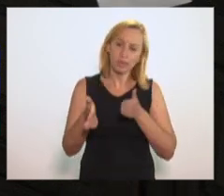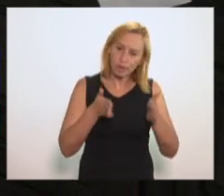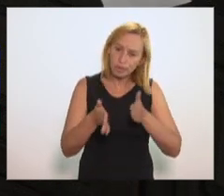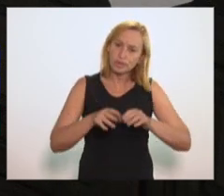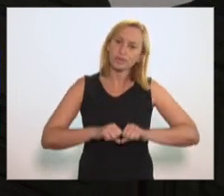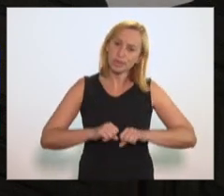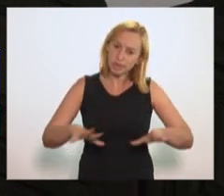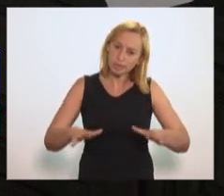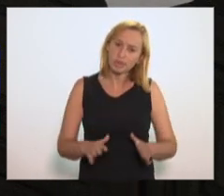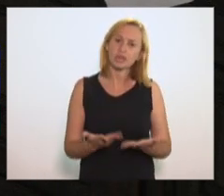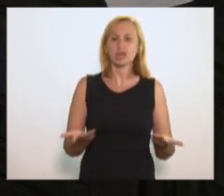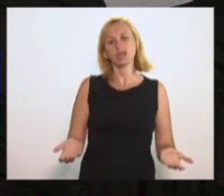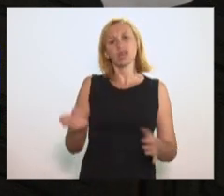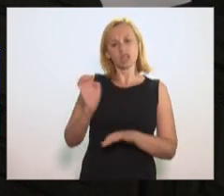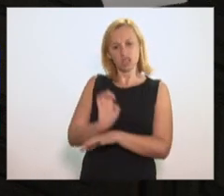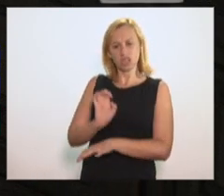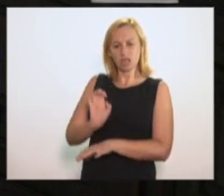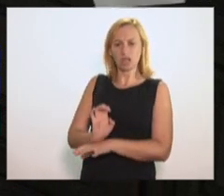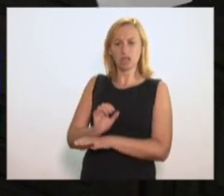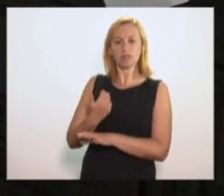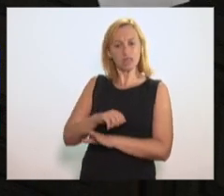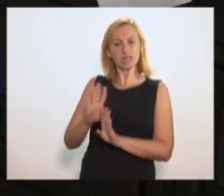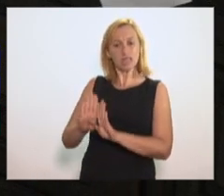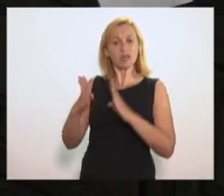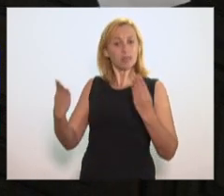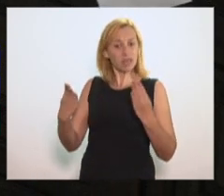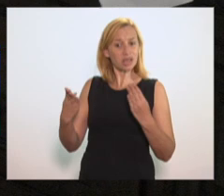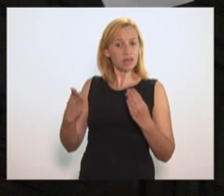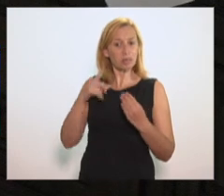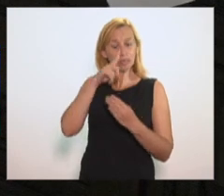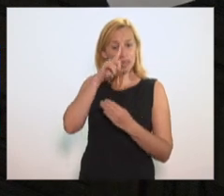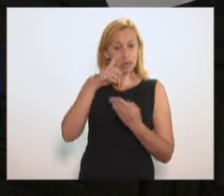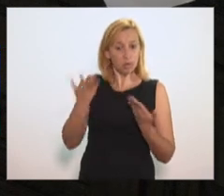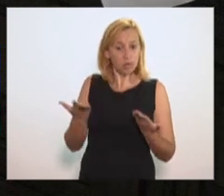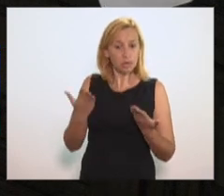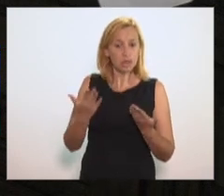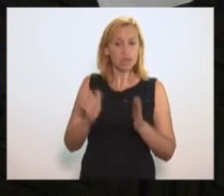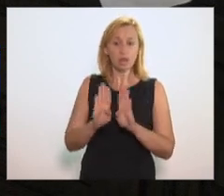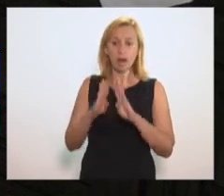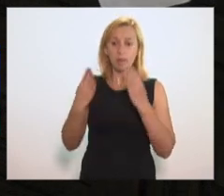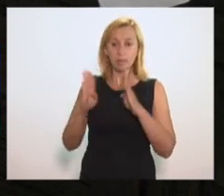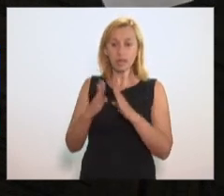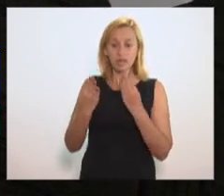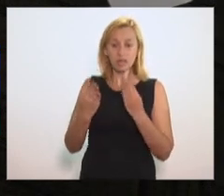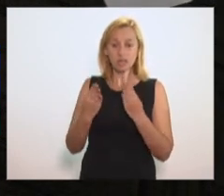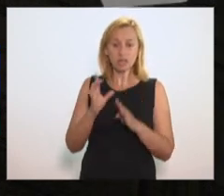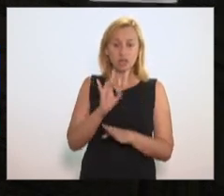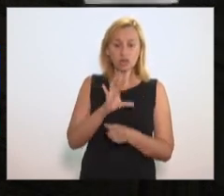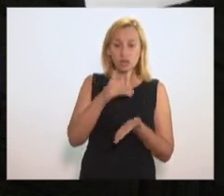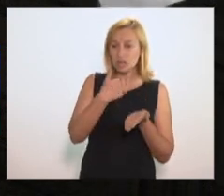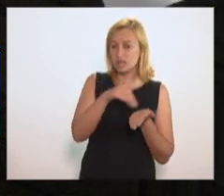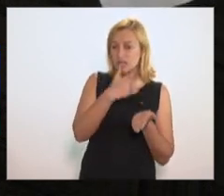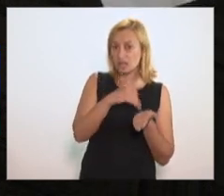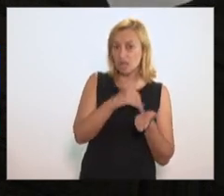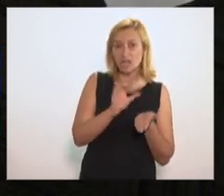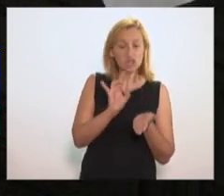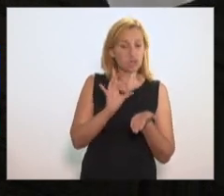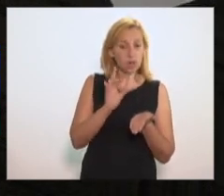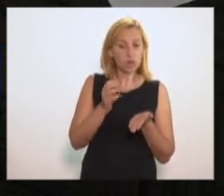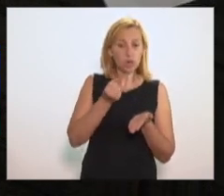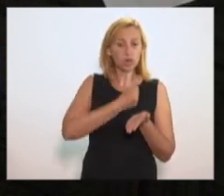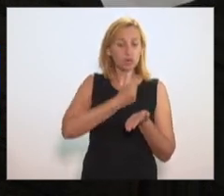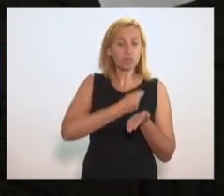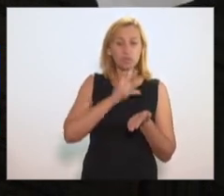porque na rede estadual as escolas estão tendo que abrir o que também é grave mas estão abrindo somente o setor de secretaria com uma quantidade